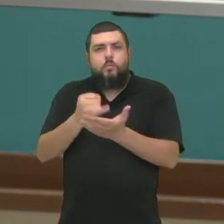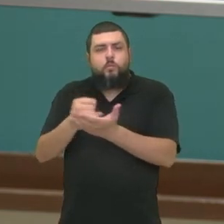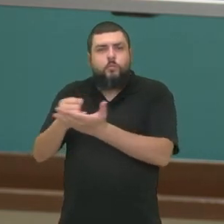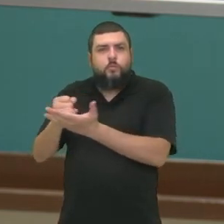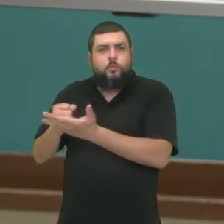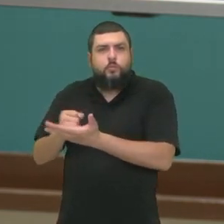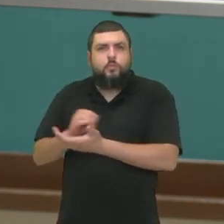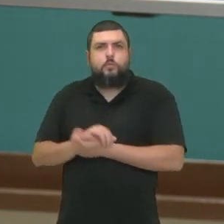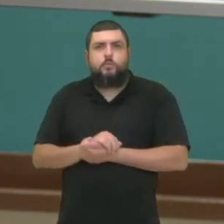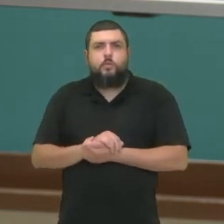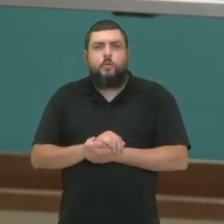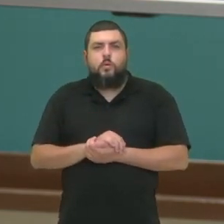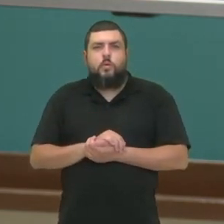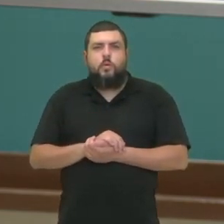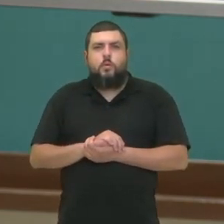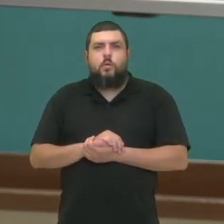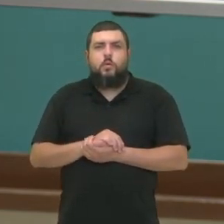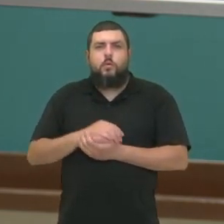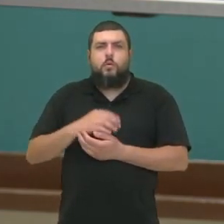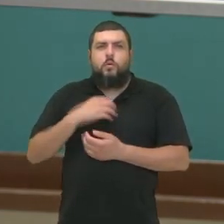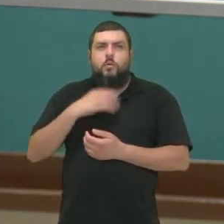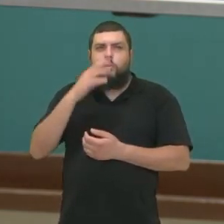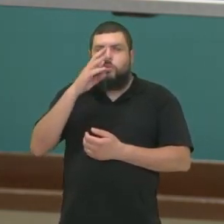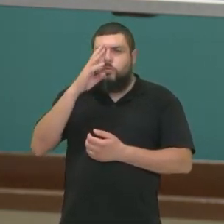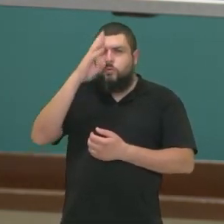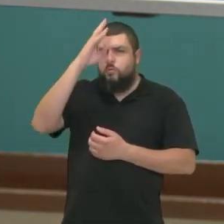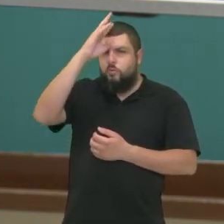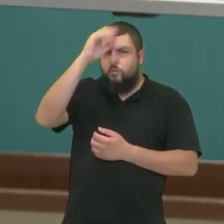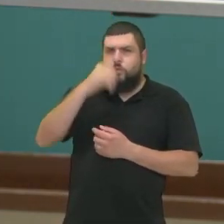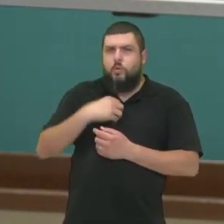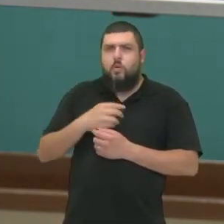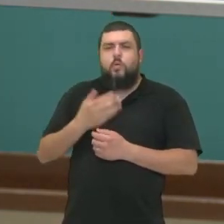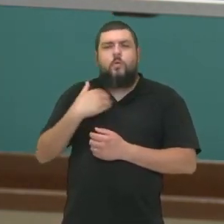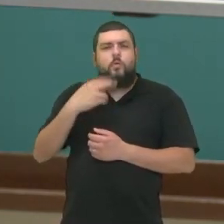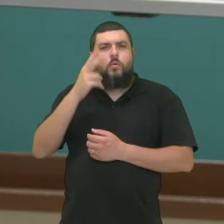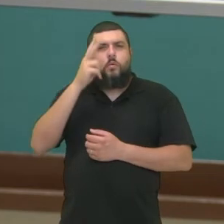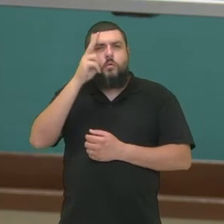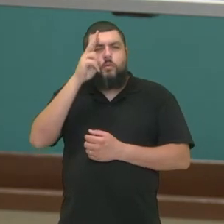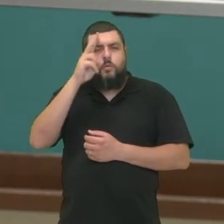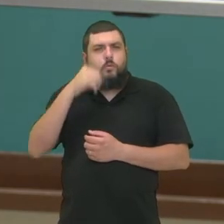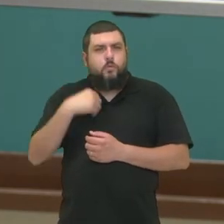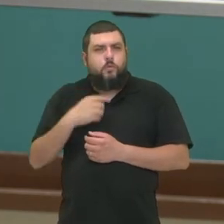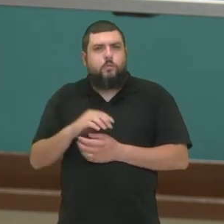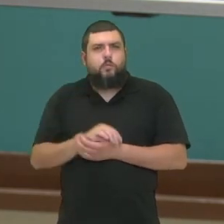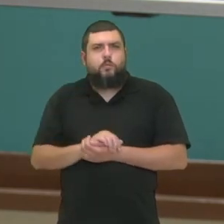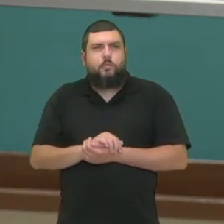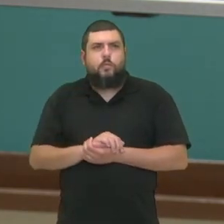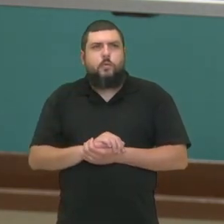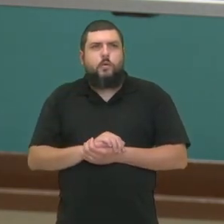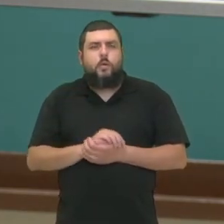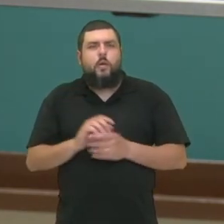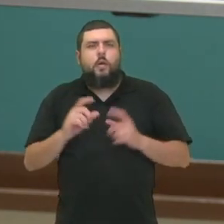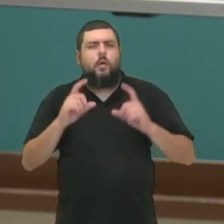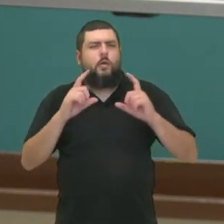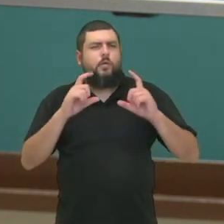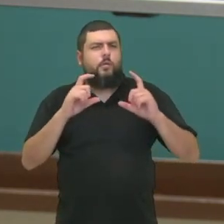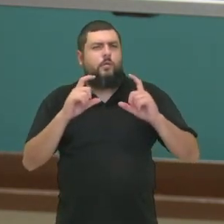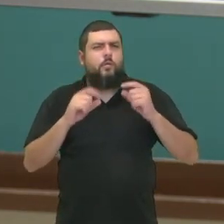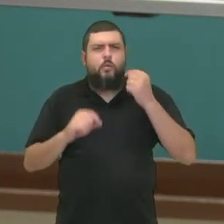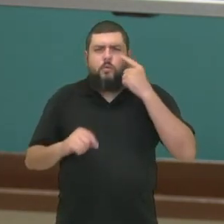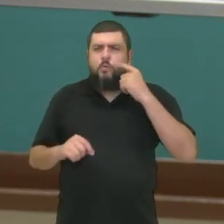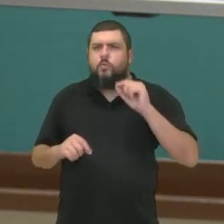as fronteiras. Você recorda sobre a força militar do exército romano? Professor, e essa foto aí? É filme? O que que é? Não, gente. Pô,